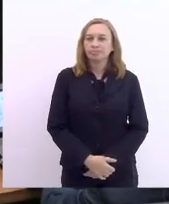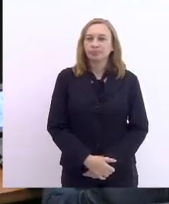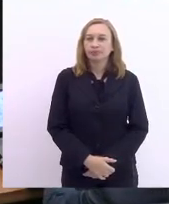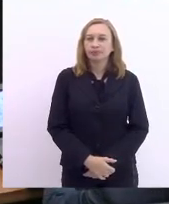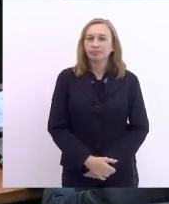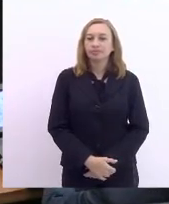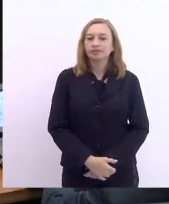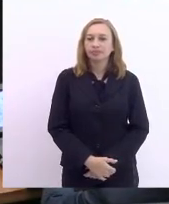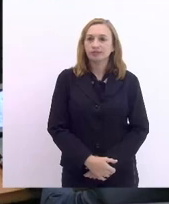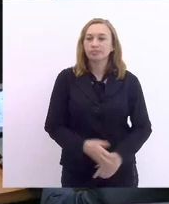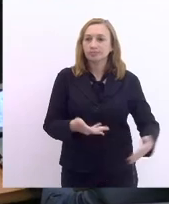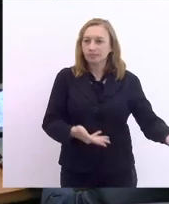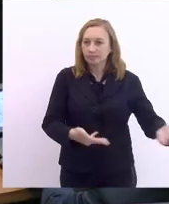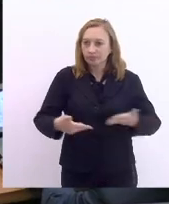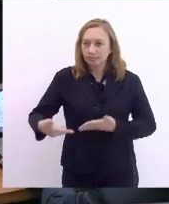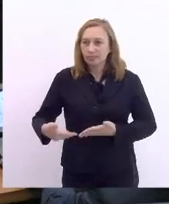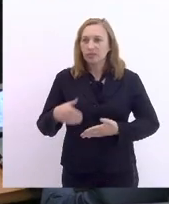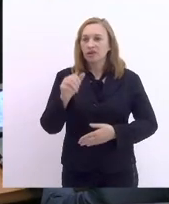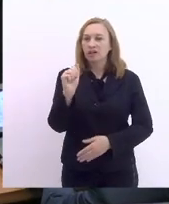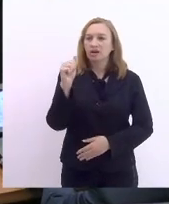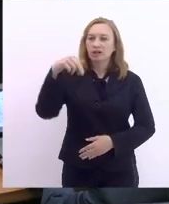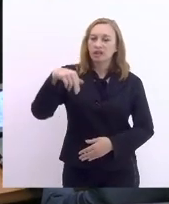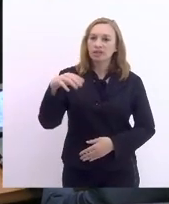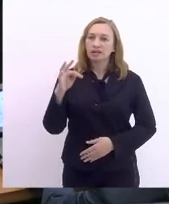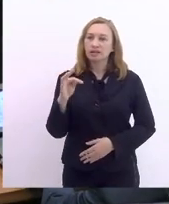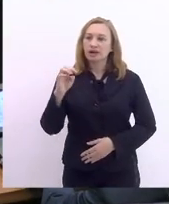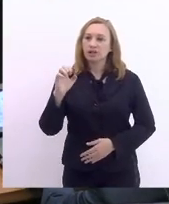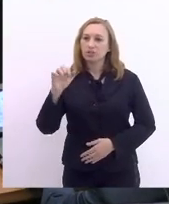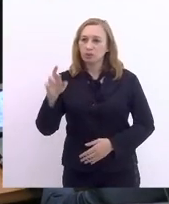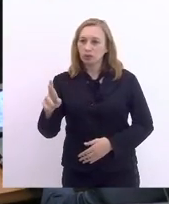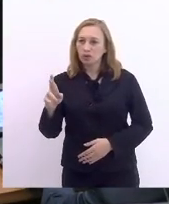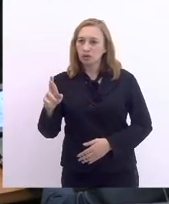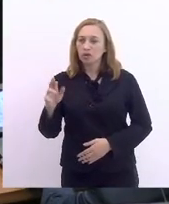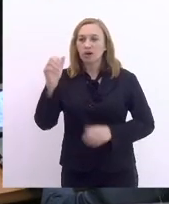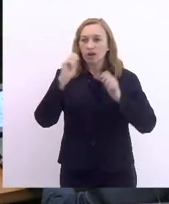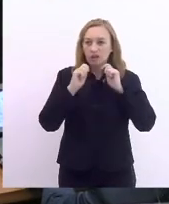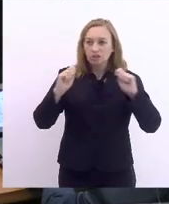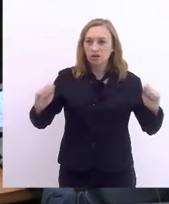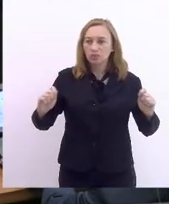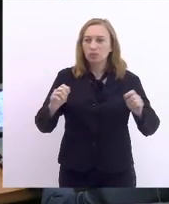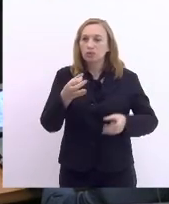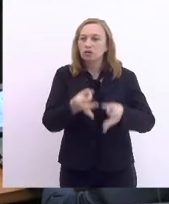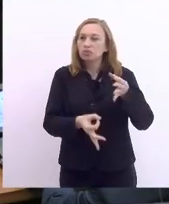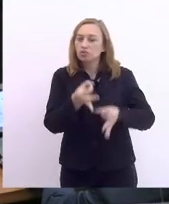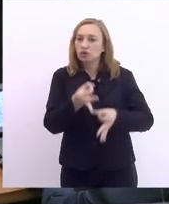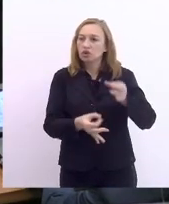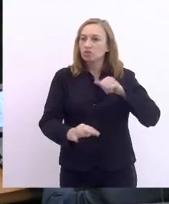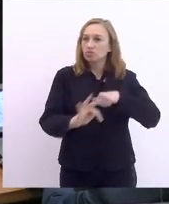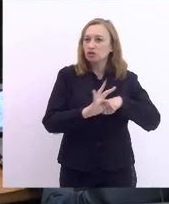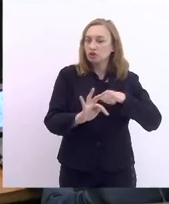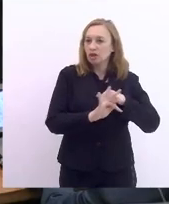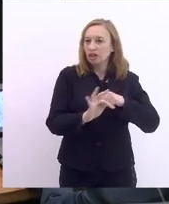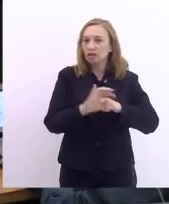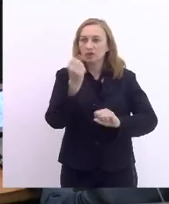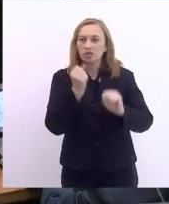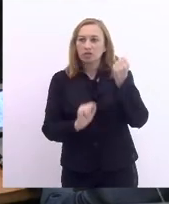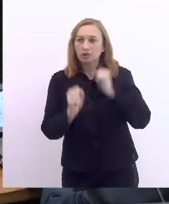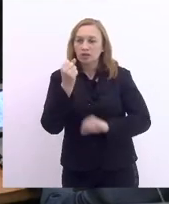e vai estar também conosco Antenor de Souza Júnior assessor jurídico do Conselho Federal dos técnicos industriais